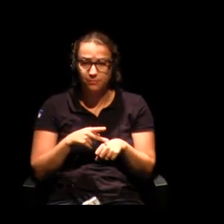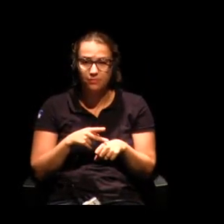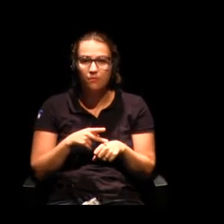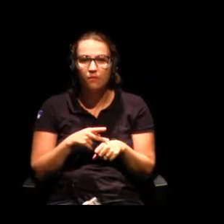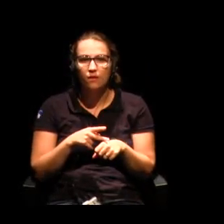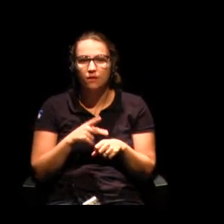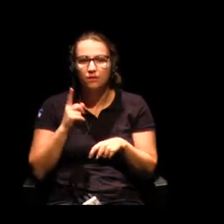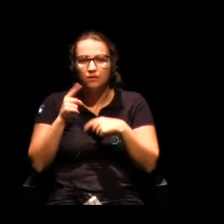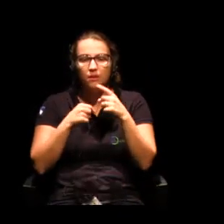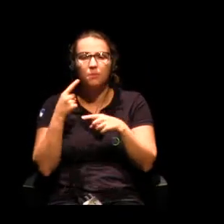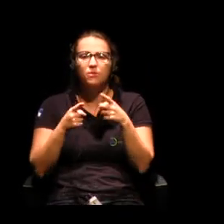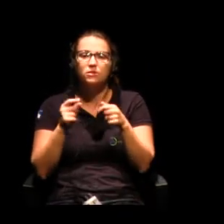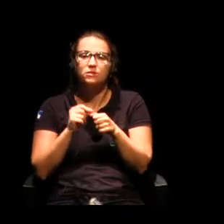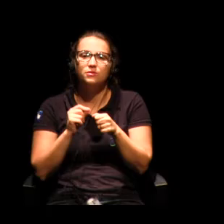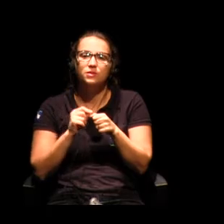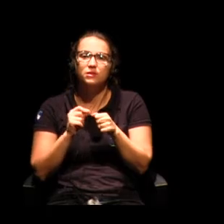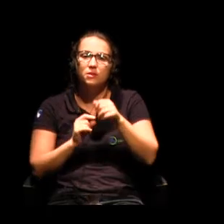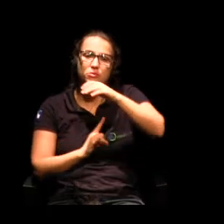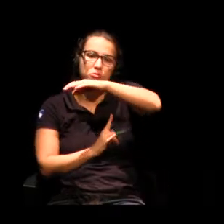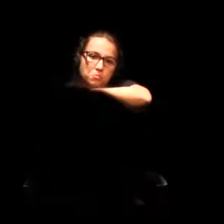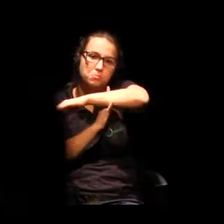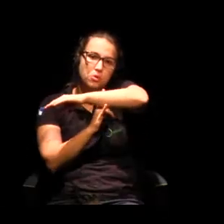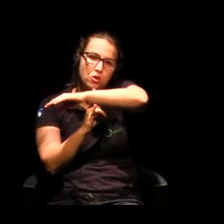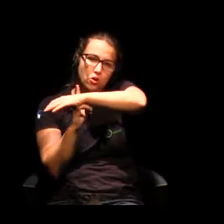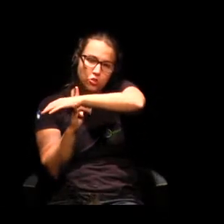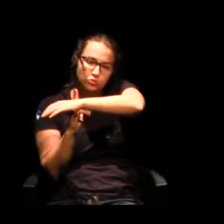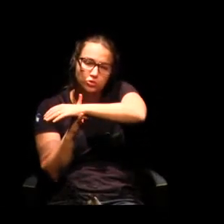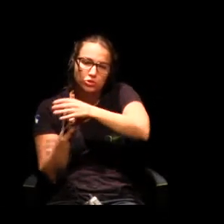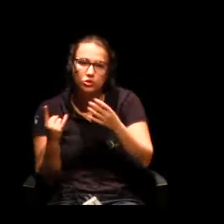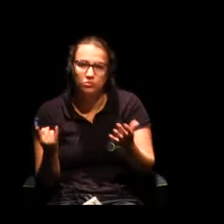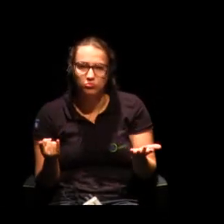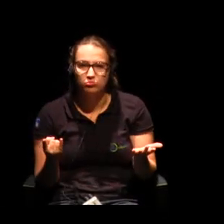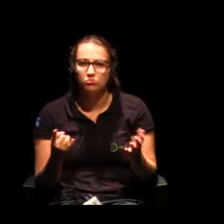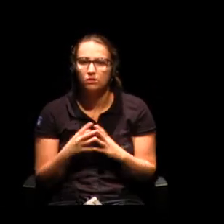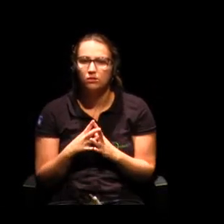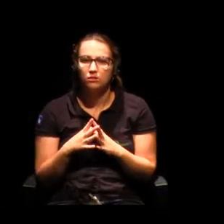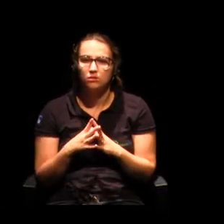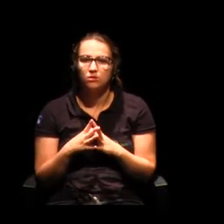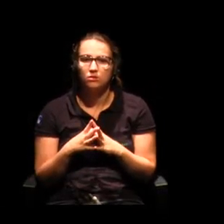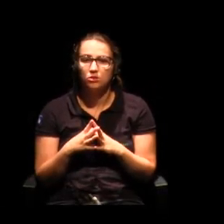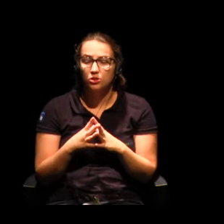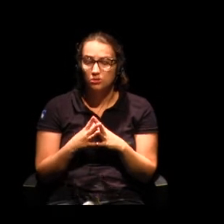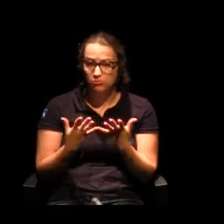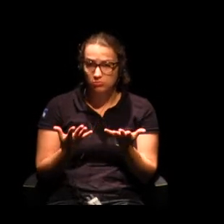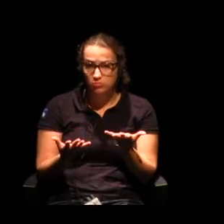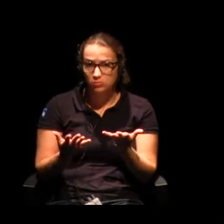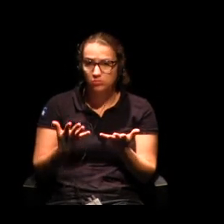retiramos essas rochas e depois fizemos essas pontes,